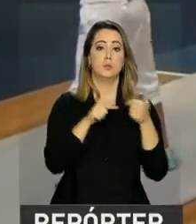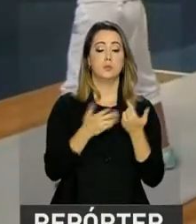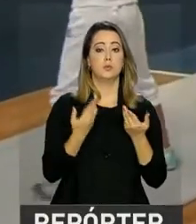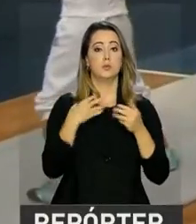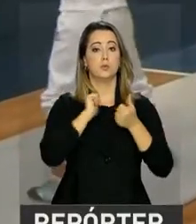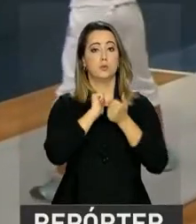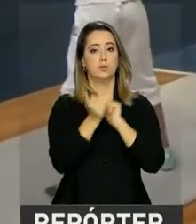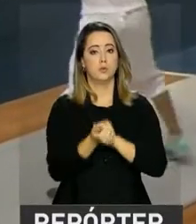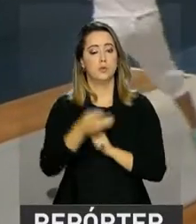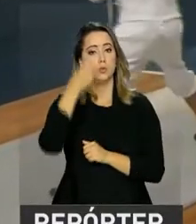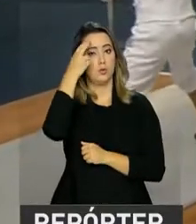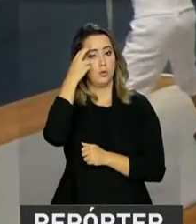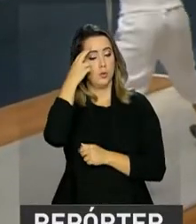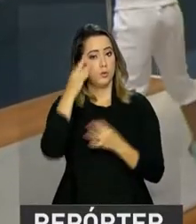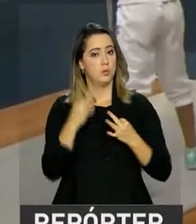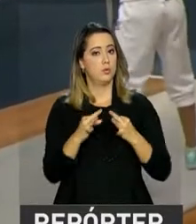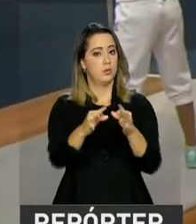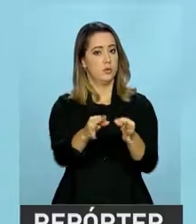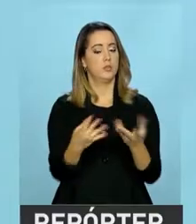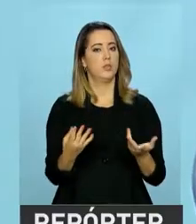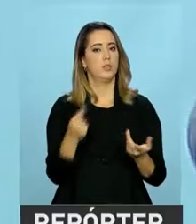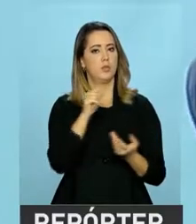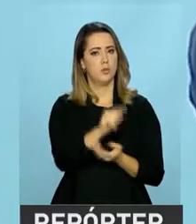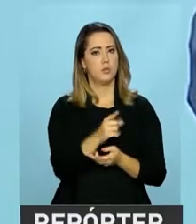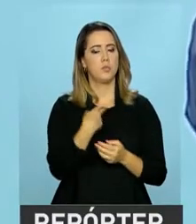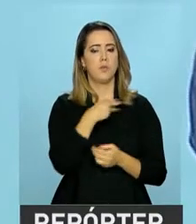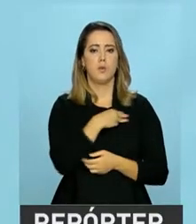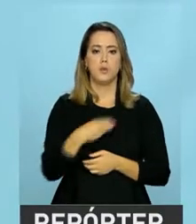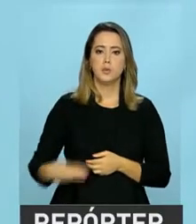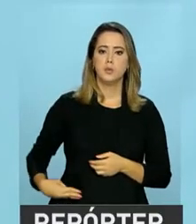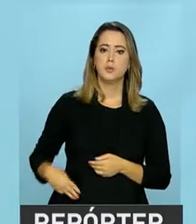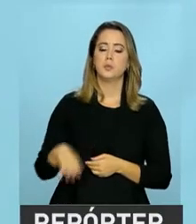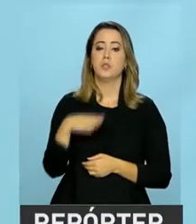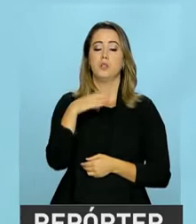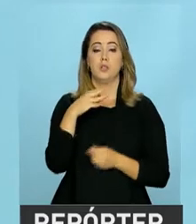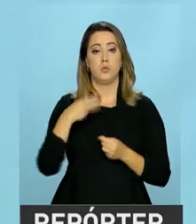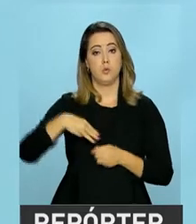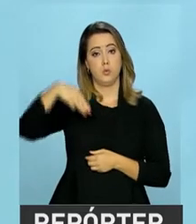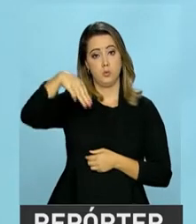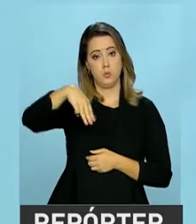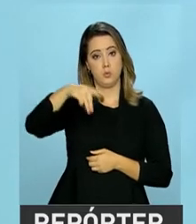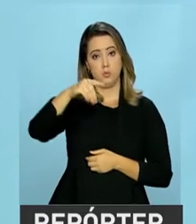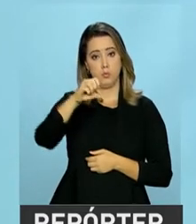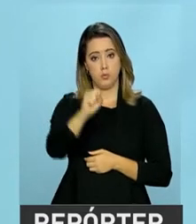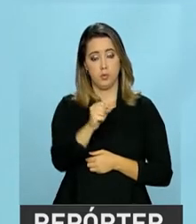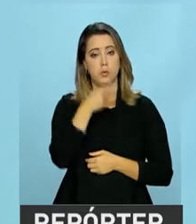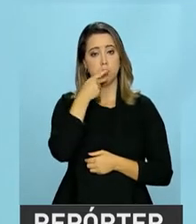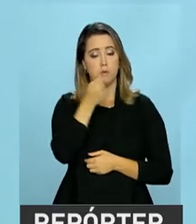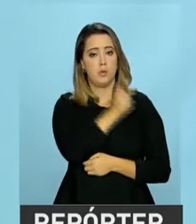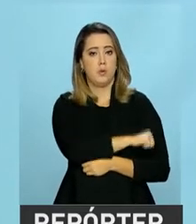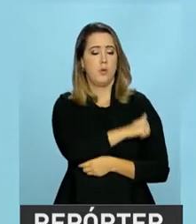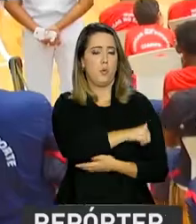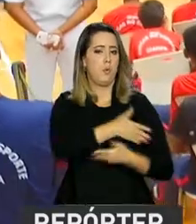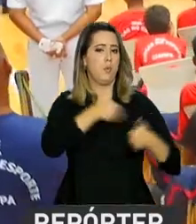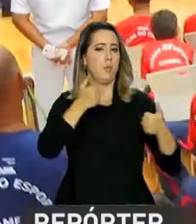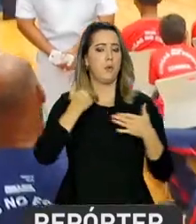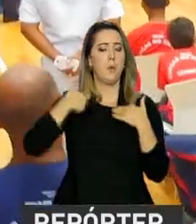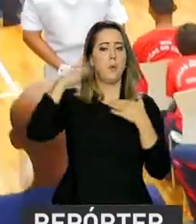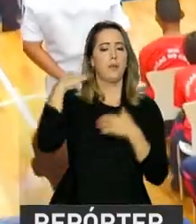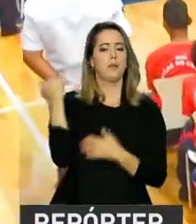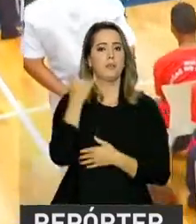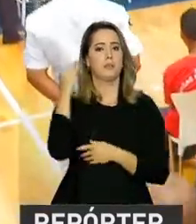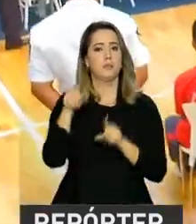de esporte, cultura e tecnologia. Para o ministro Osmar Terra, a esperança de um Rio melhor vai além das